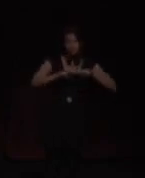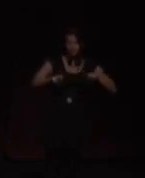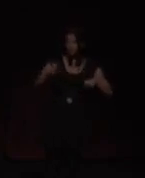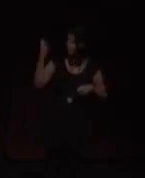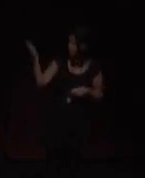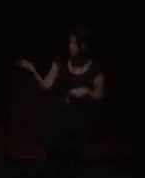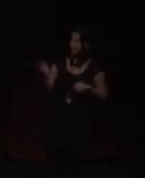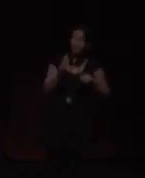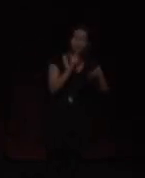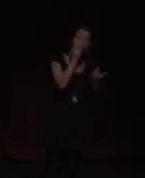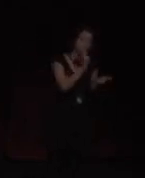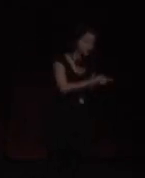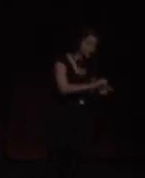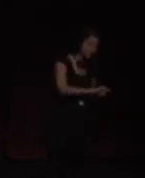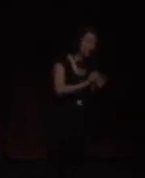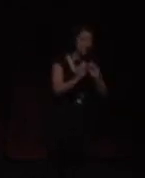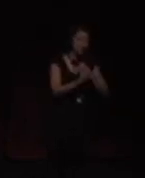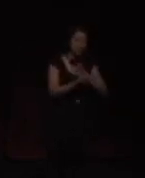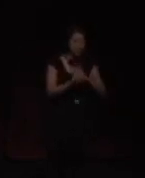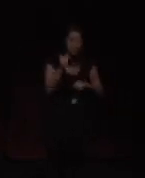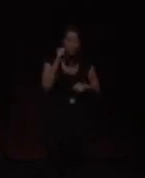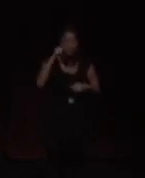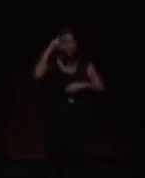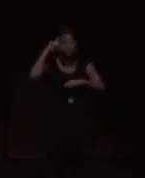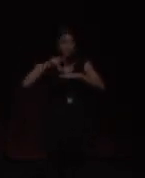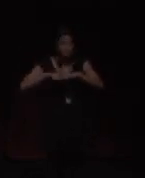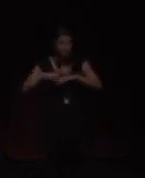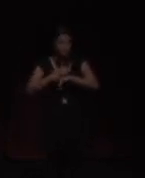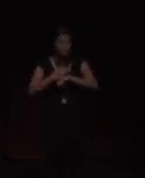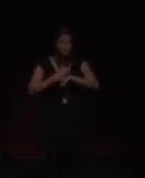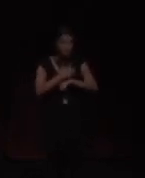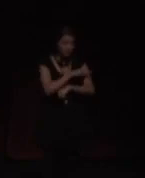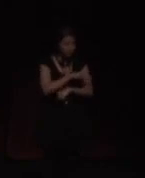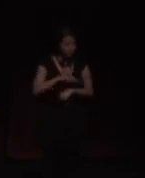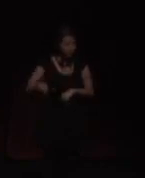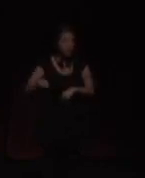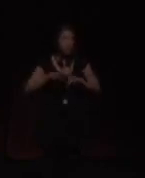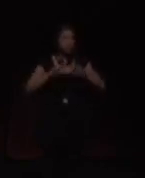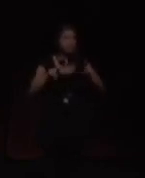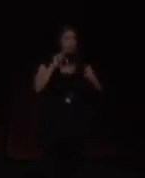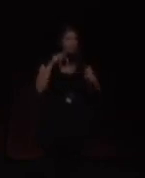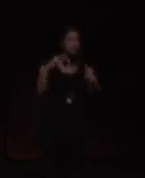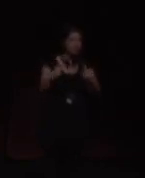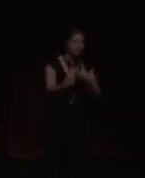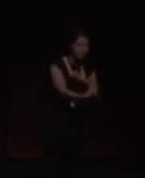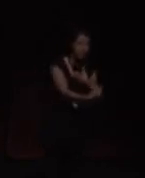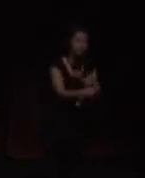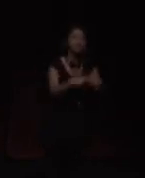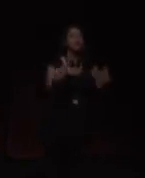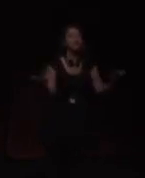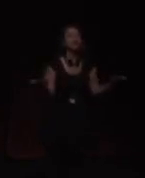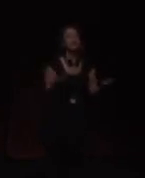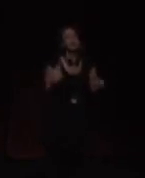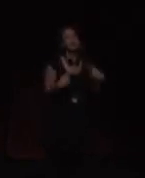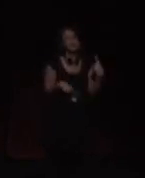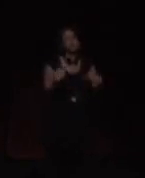escritora, uma educadora, uma psicanalista, 3 olhares distintos para a gente discutir essas